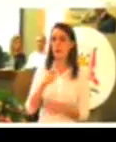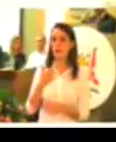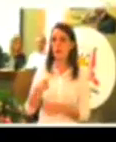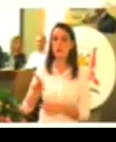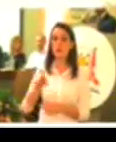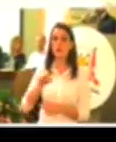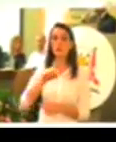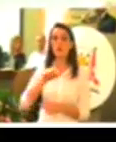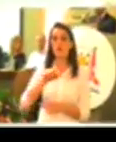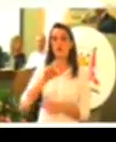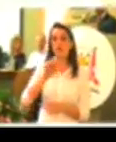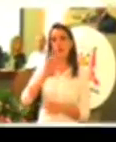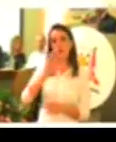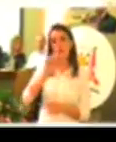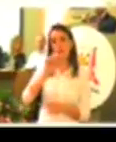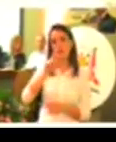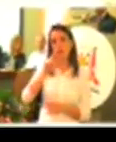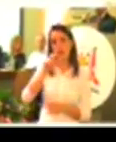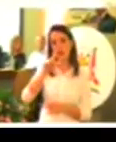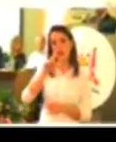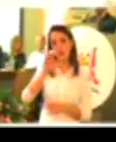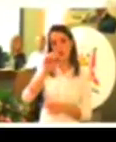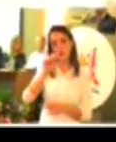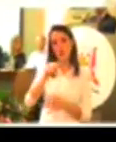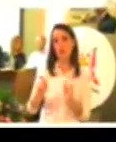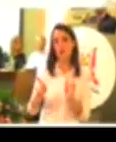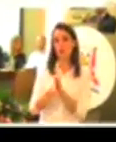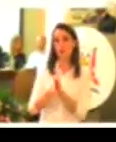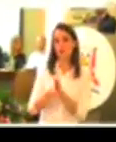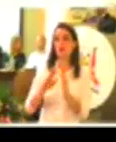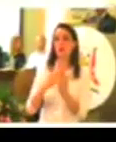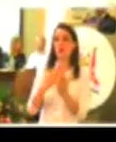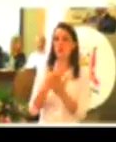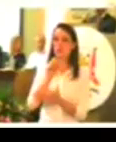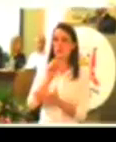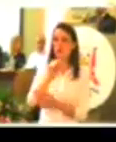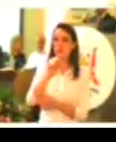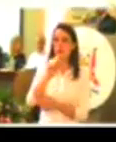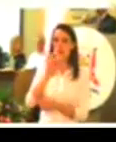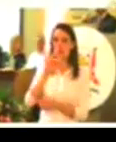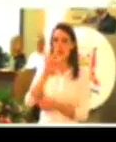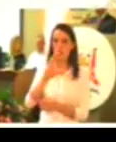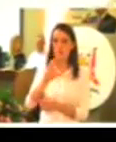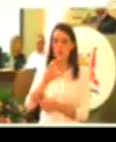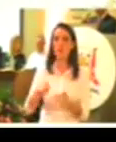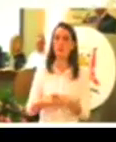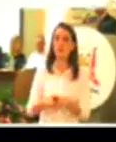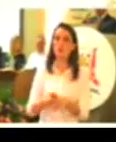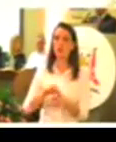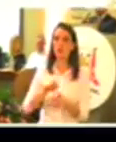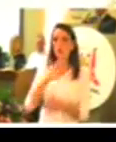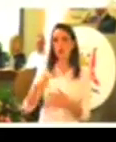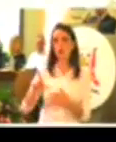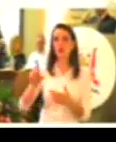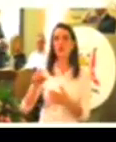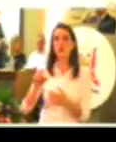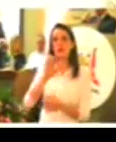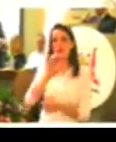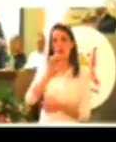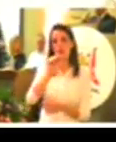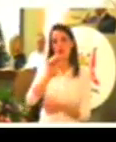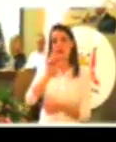senhor Carlos Antônio Ferreira, diretor da SATIC, senhor Vicente Volney Sartor, representante da